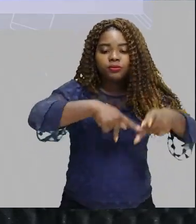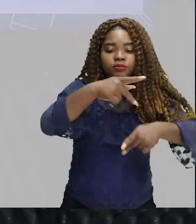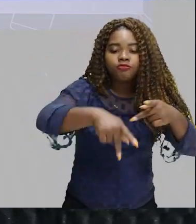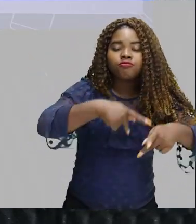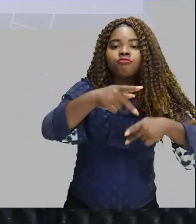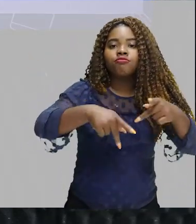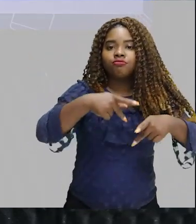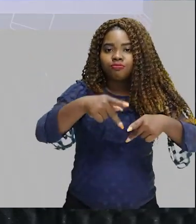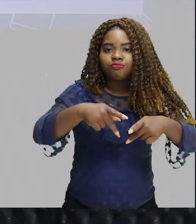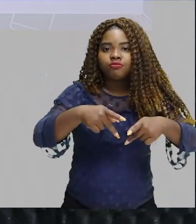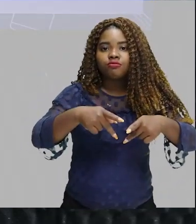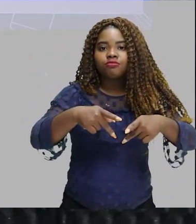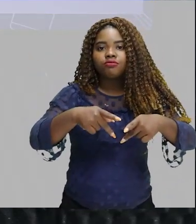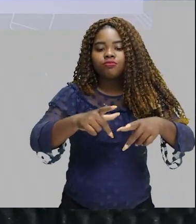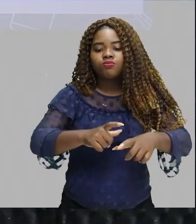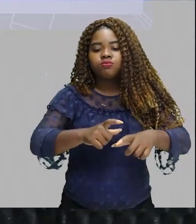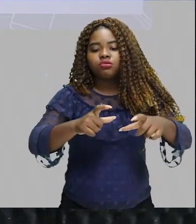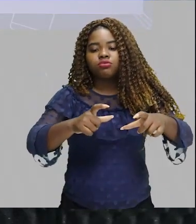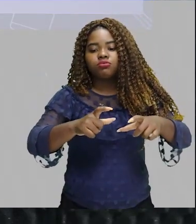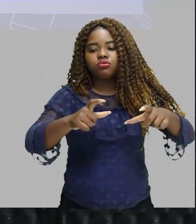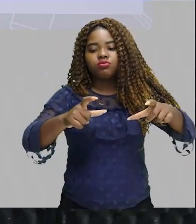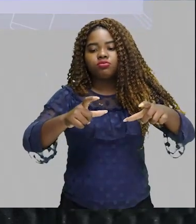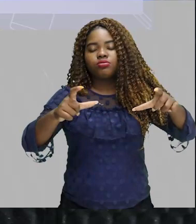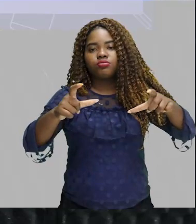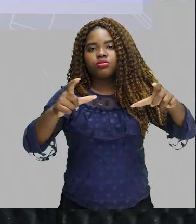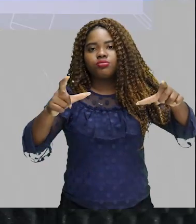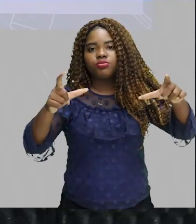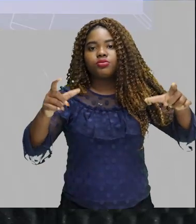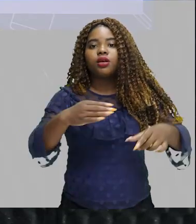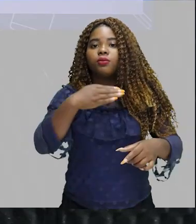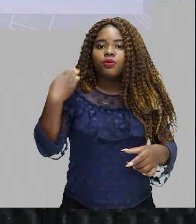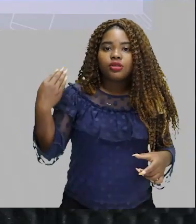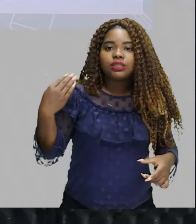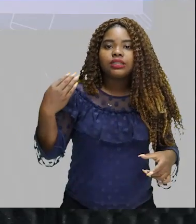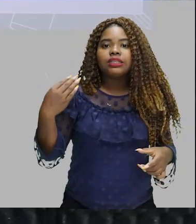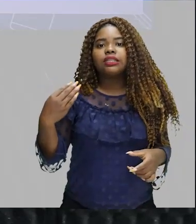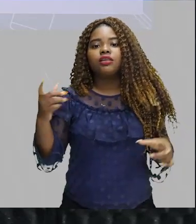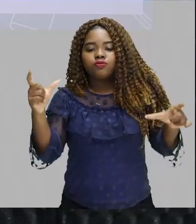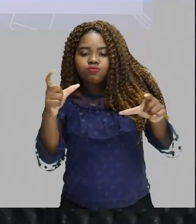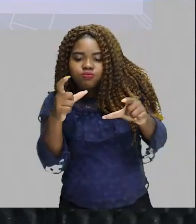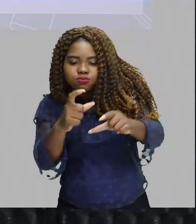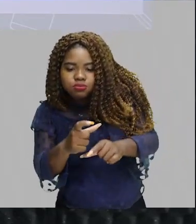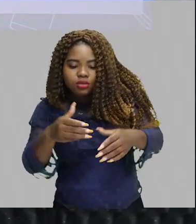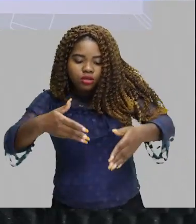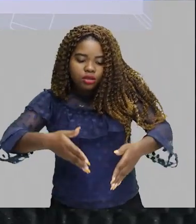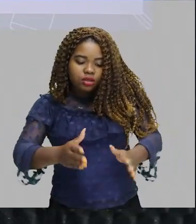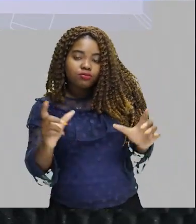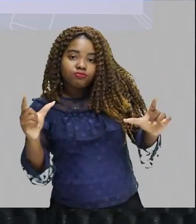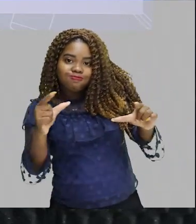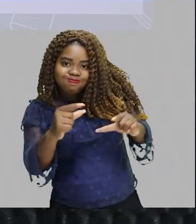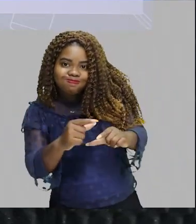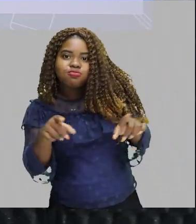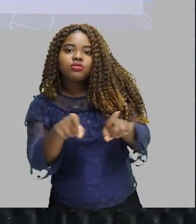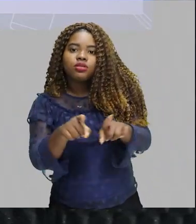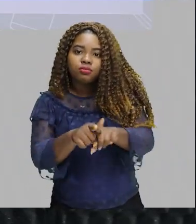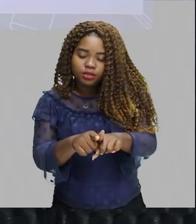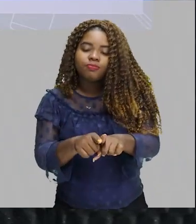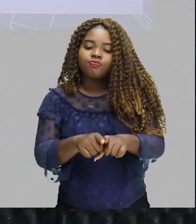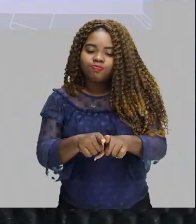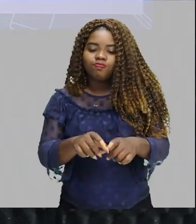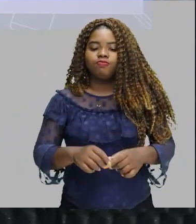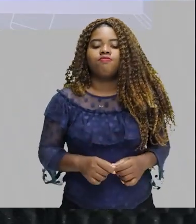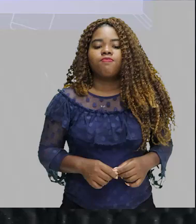crescer em um ritmo mais lento. Olha o nosso crescimento vegetativo. Durante um período ele vai aumentar, que é quando a taxa de mortalidade ela cai